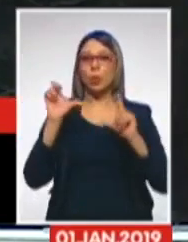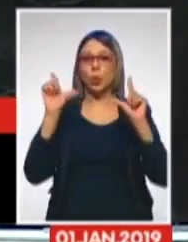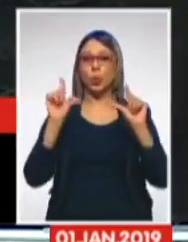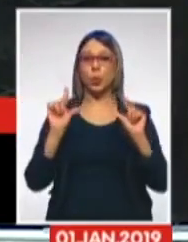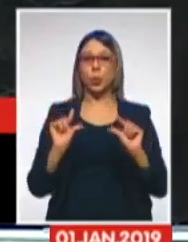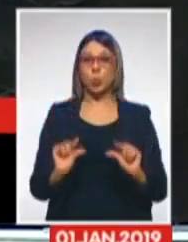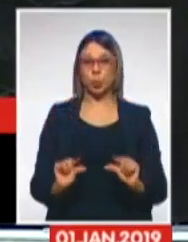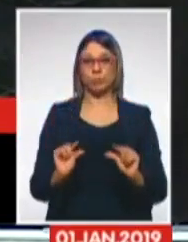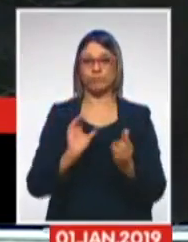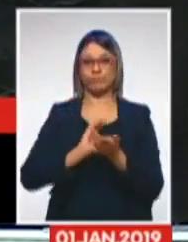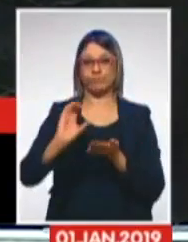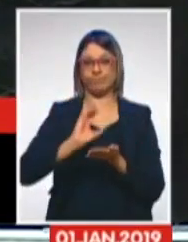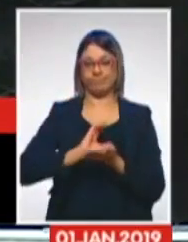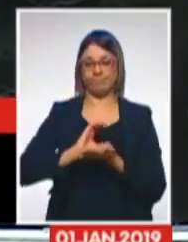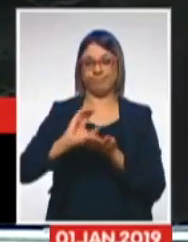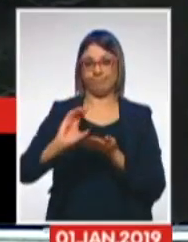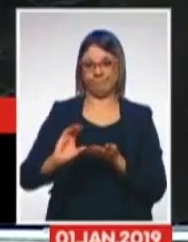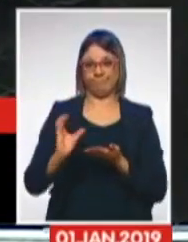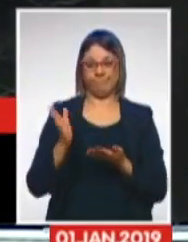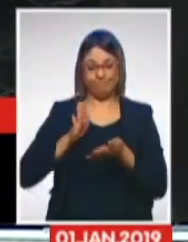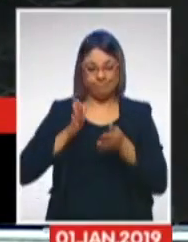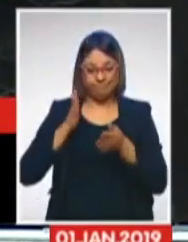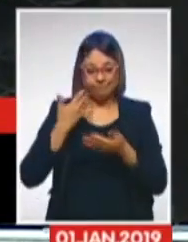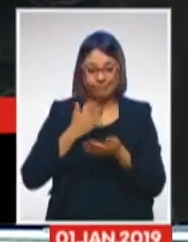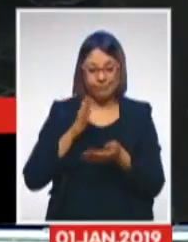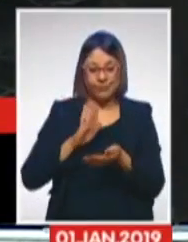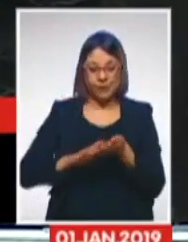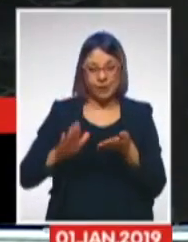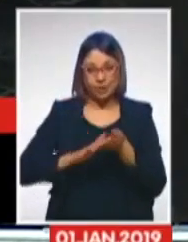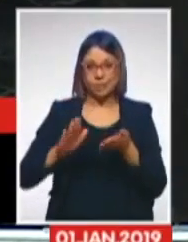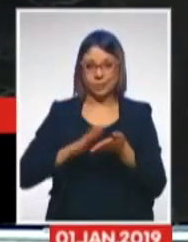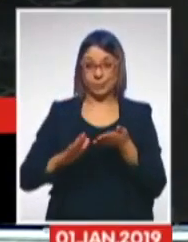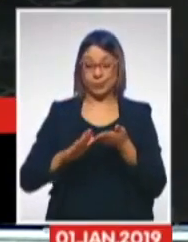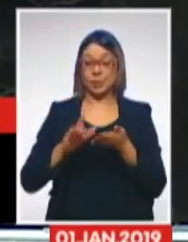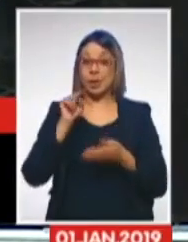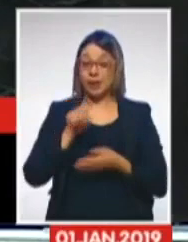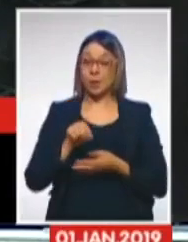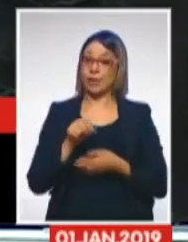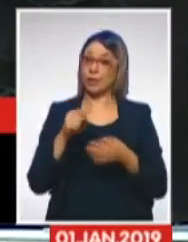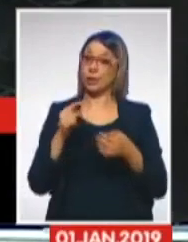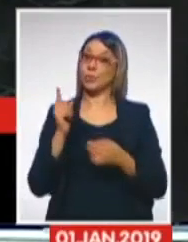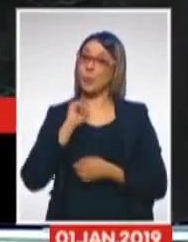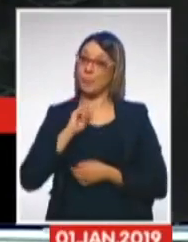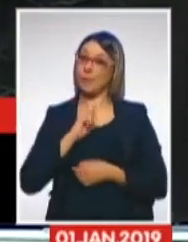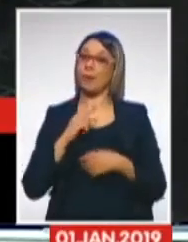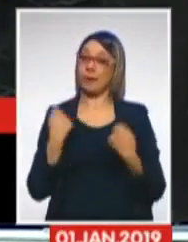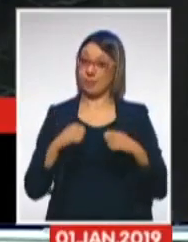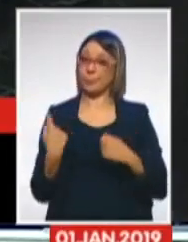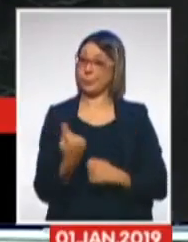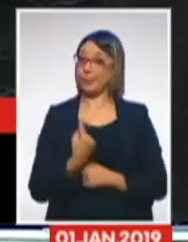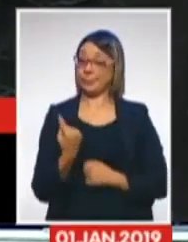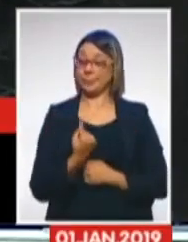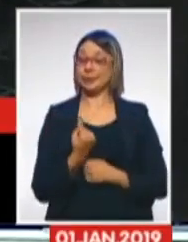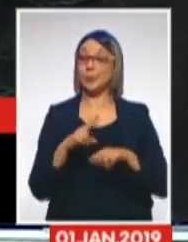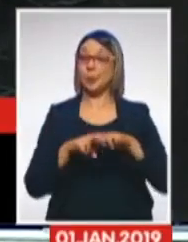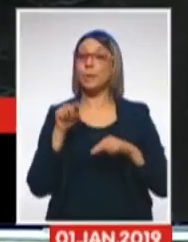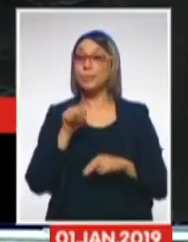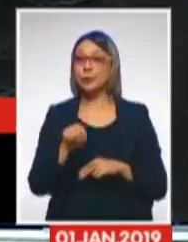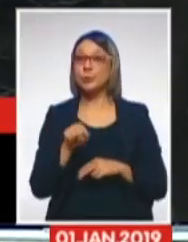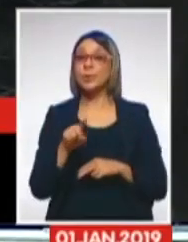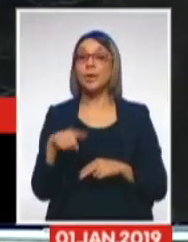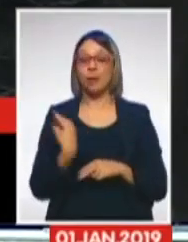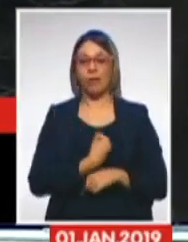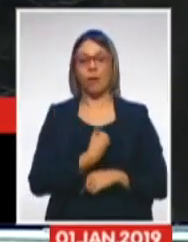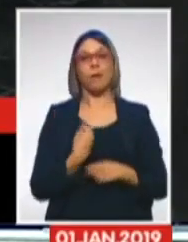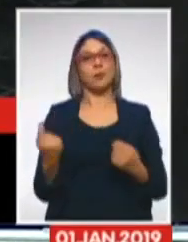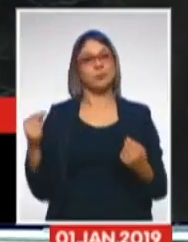despesas, cortando na carne. Por isso é que isto é que os mineiros esperam de nós. E é para isso que estamos